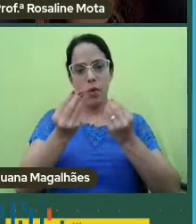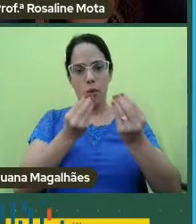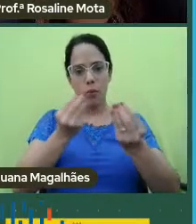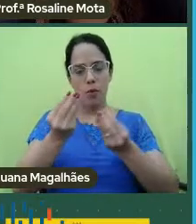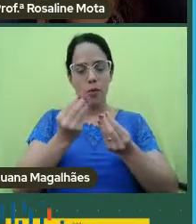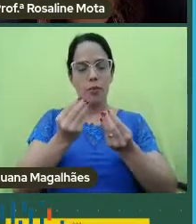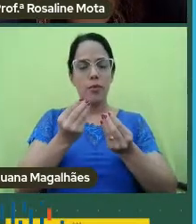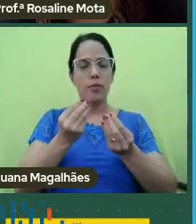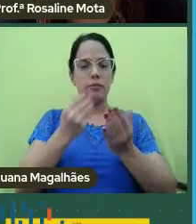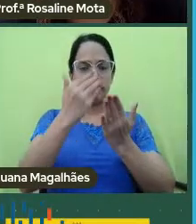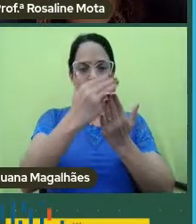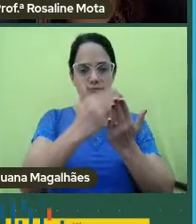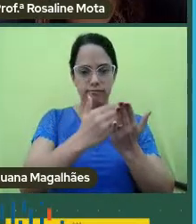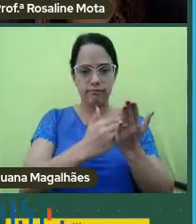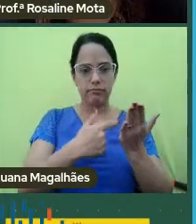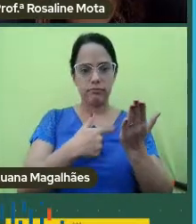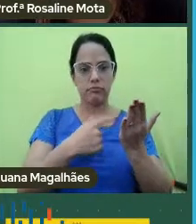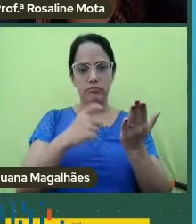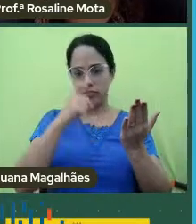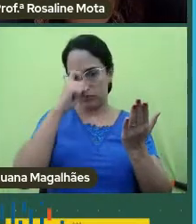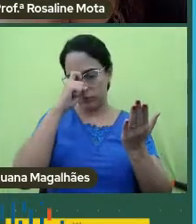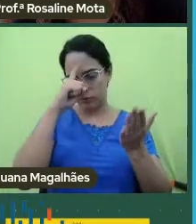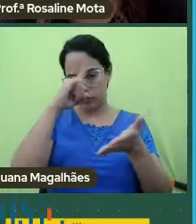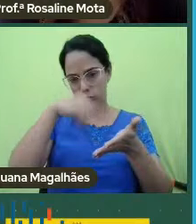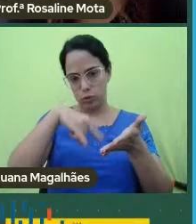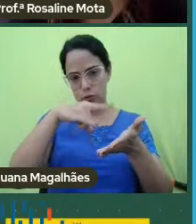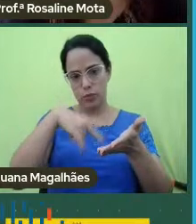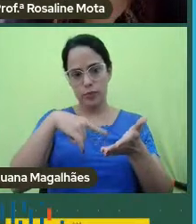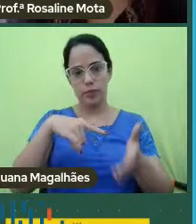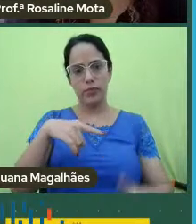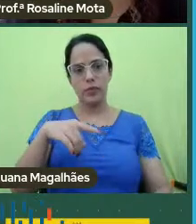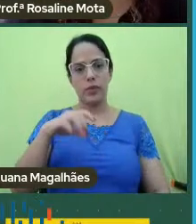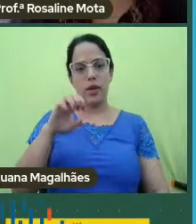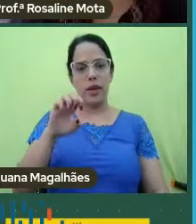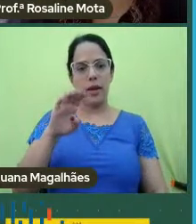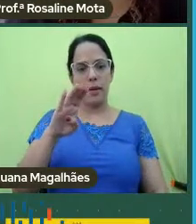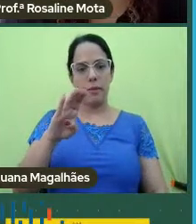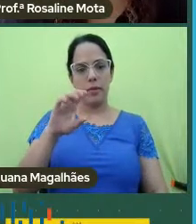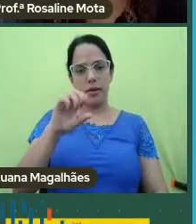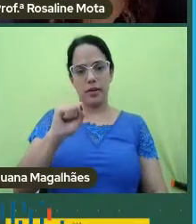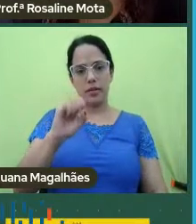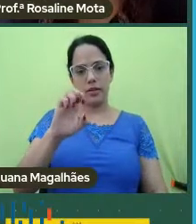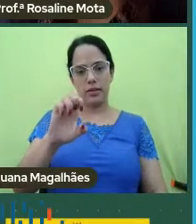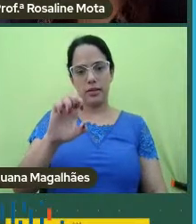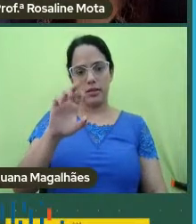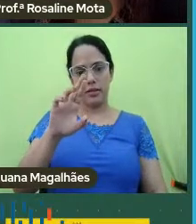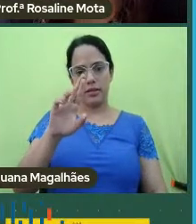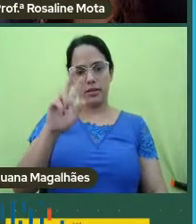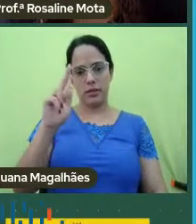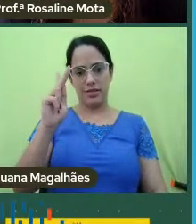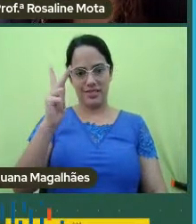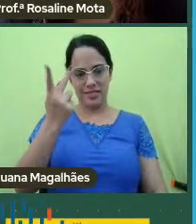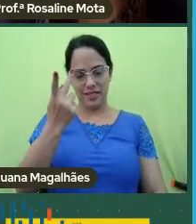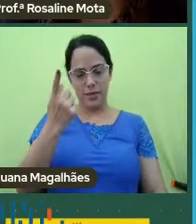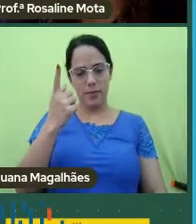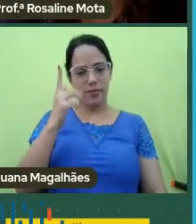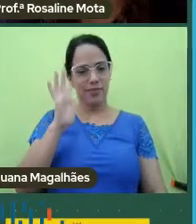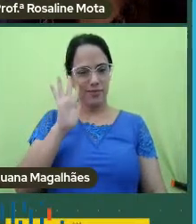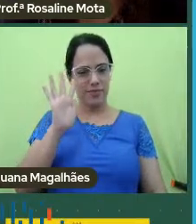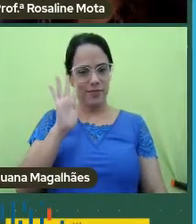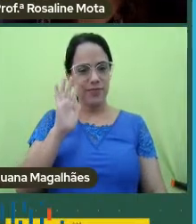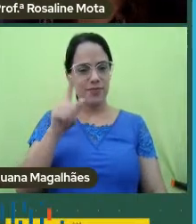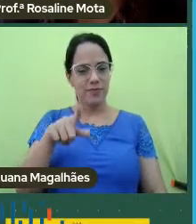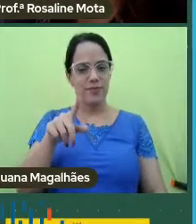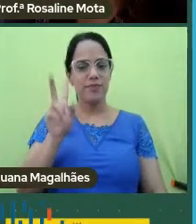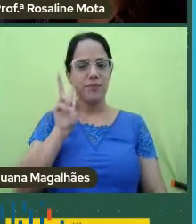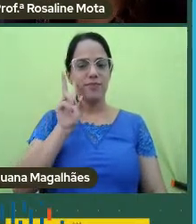e documentação clínica na rede EBSER. Lembra que eu falei que se pensa muito nessa história de